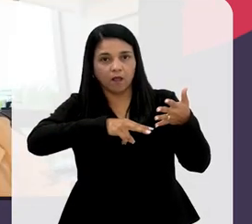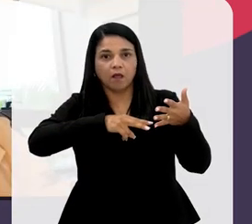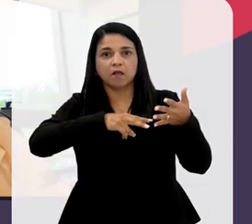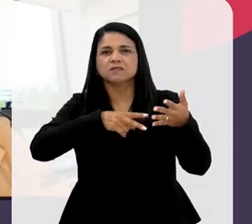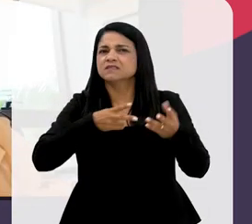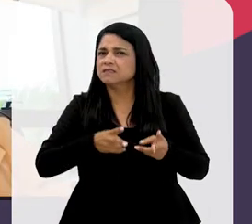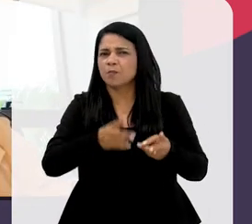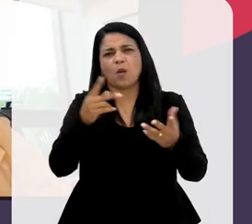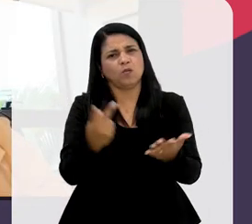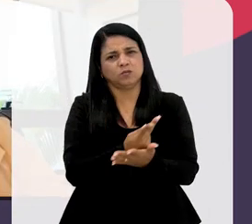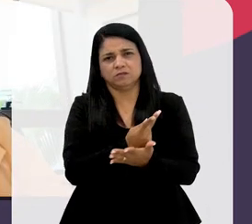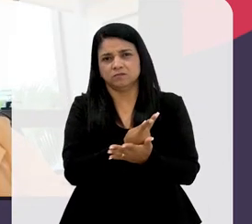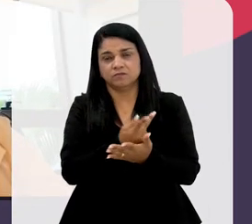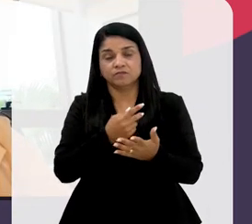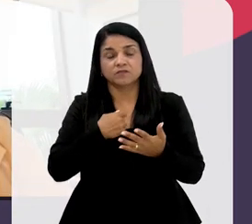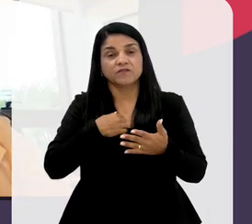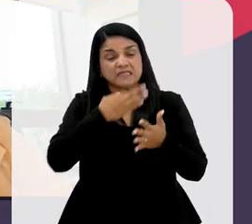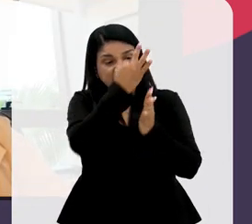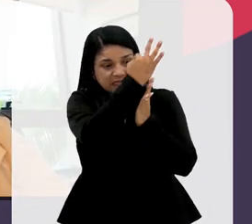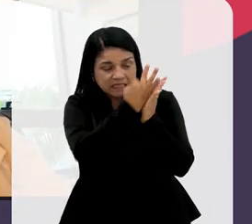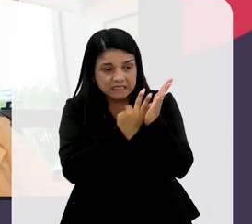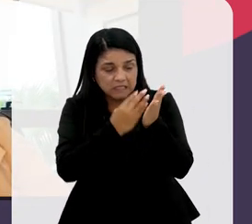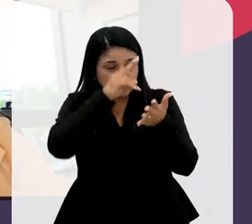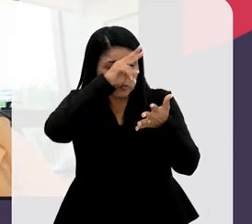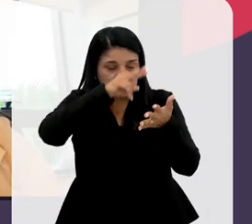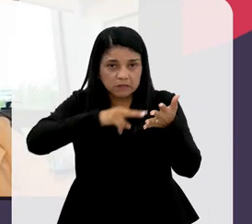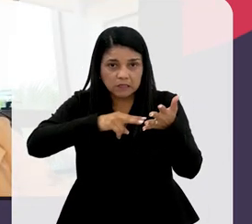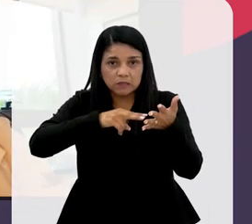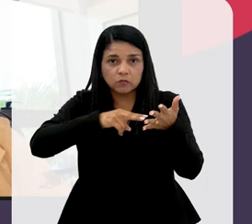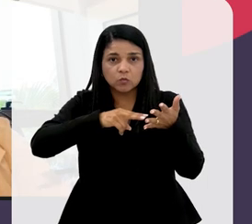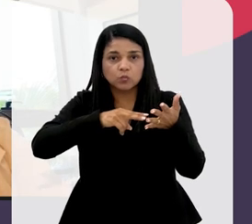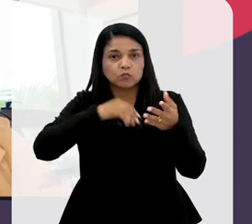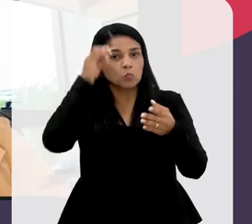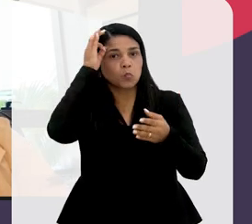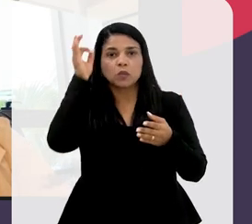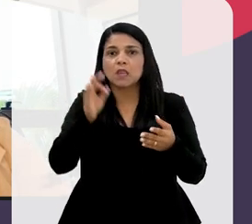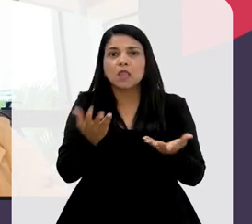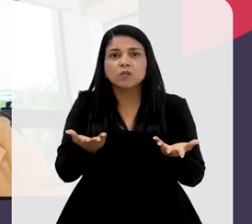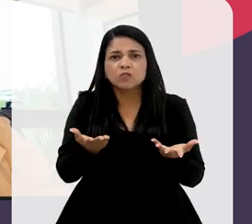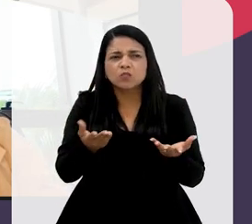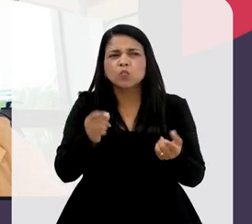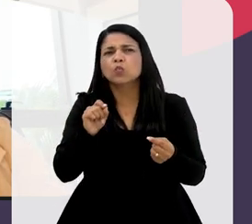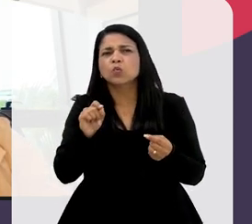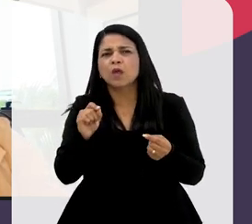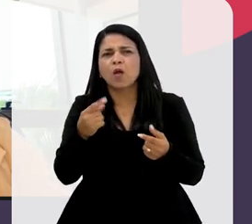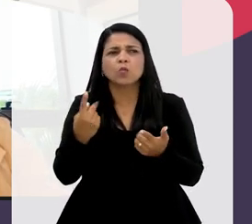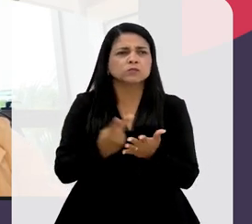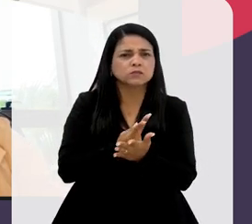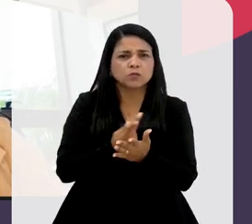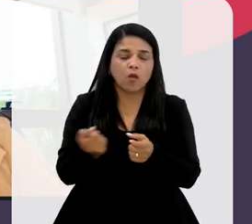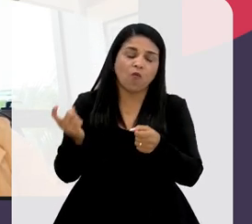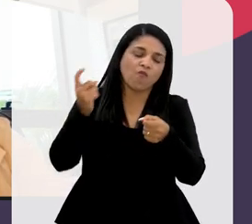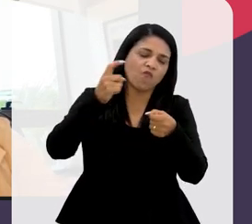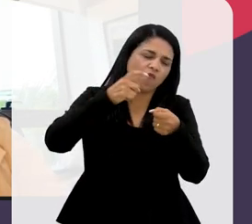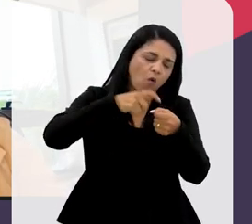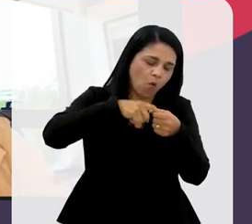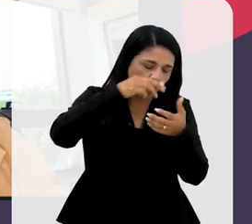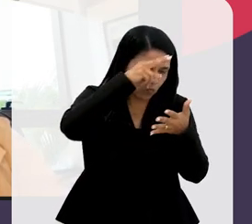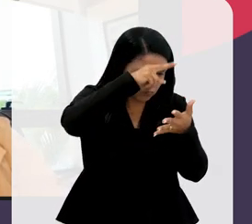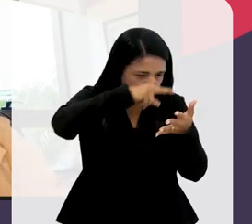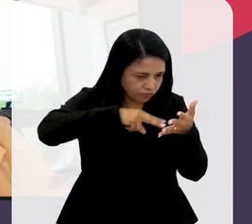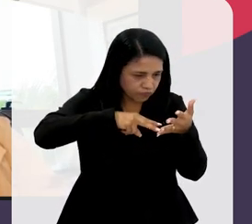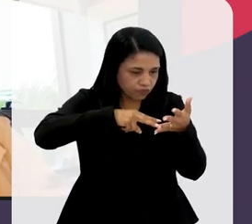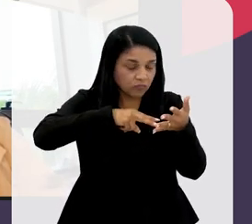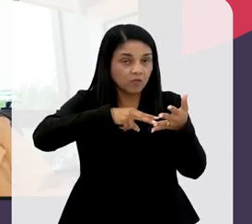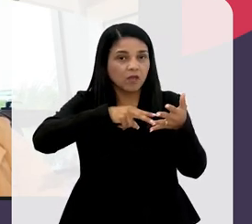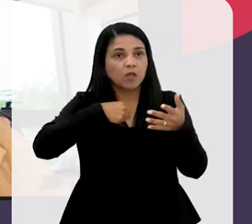Isso acontece com frequência quando eu estou lendo. Às vezes eu estou lendo um texto, chega no meio do texto, não entendo nada. Ah, o que que houve? Ah, porque quando